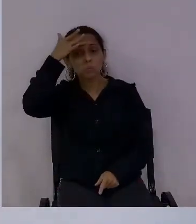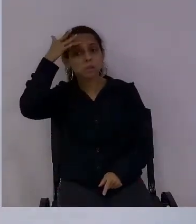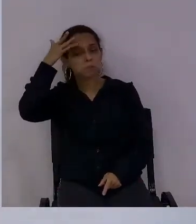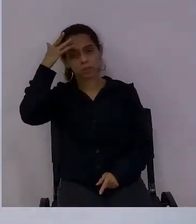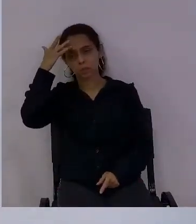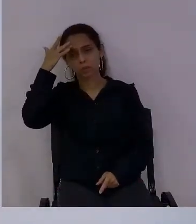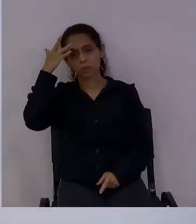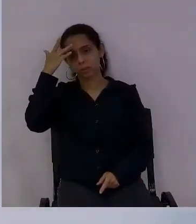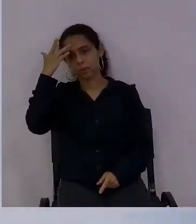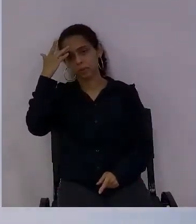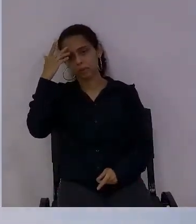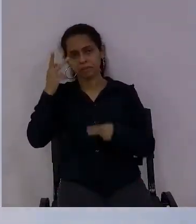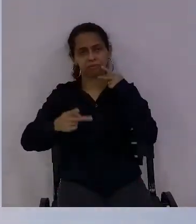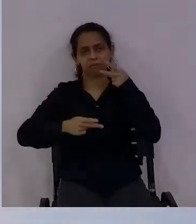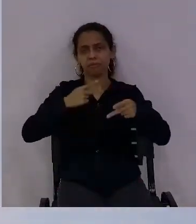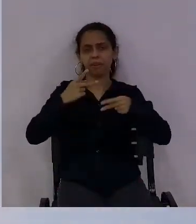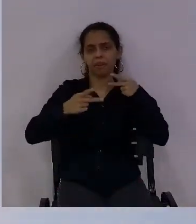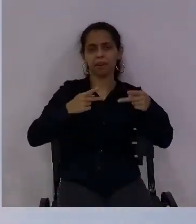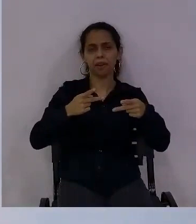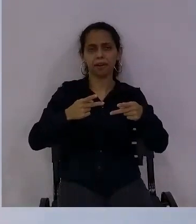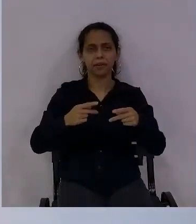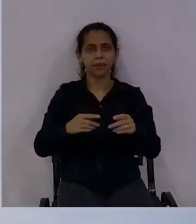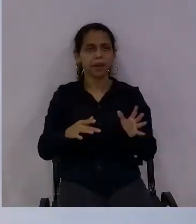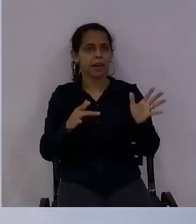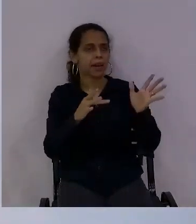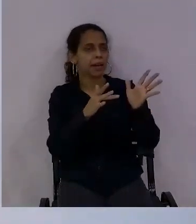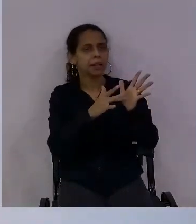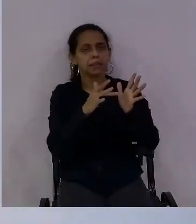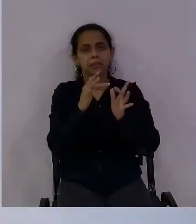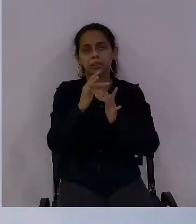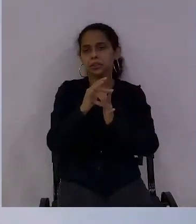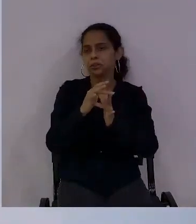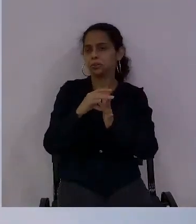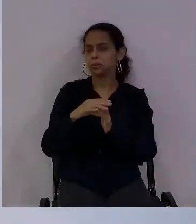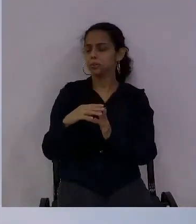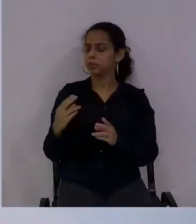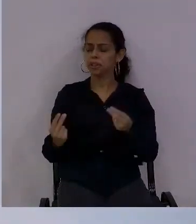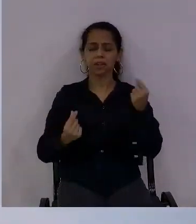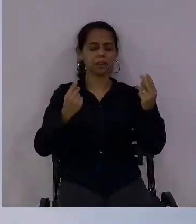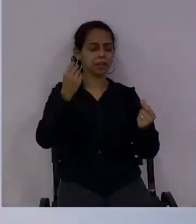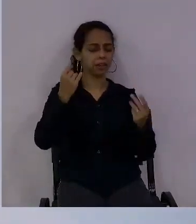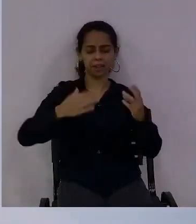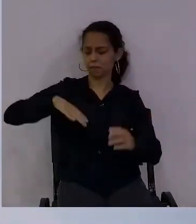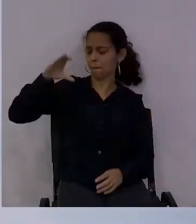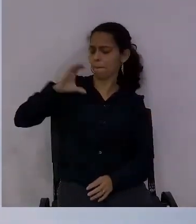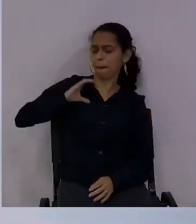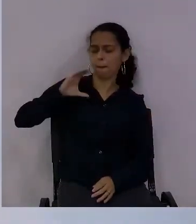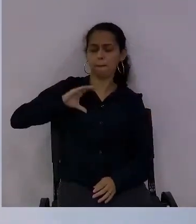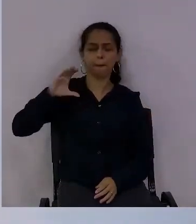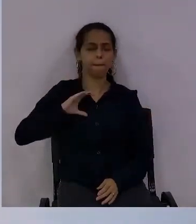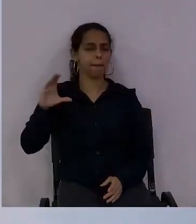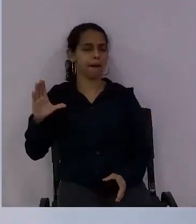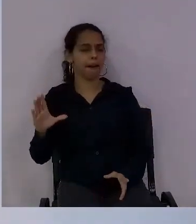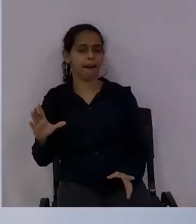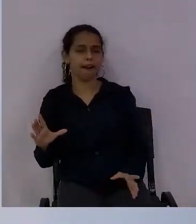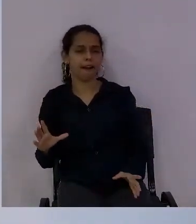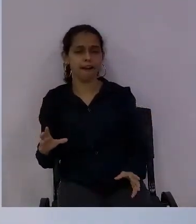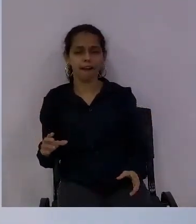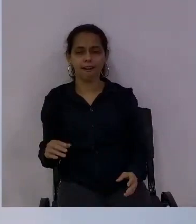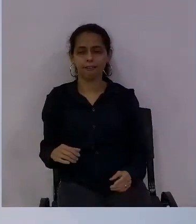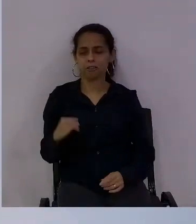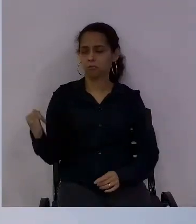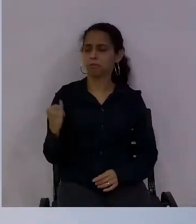não confere com a realidade, que José era um empresário muito rico, alguém do ramo da carpintaria muito